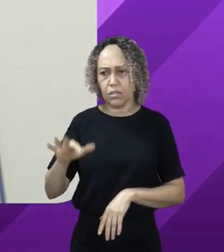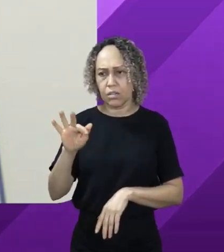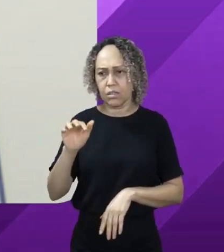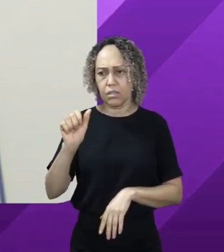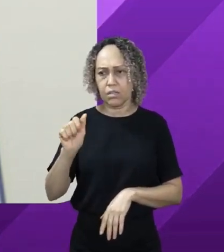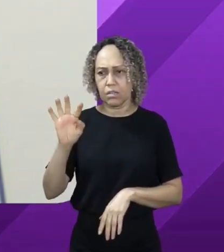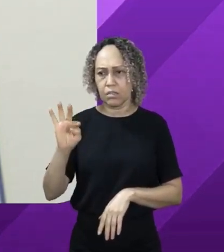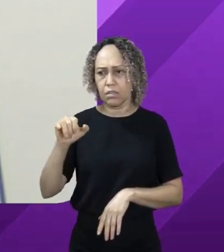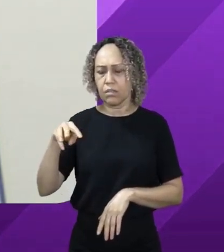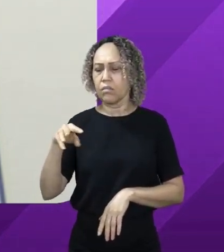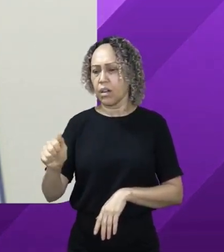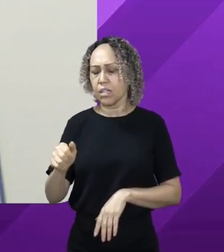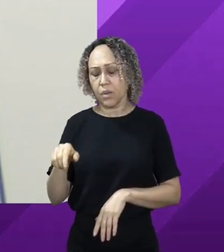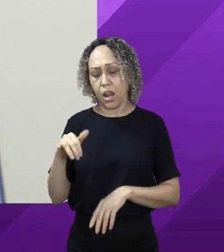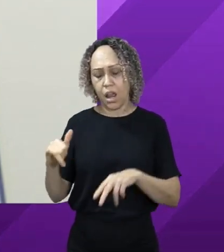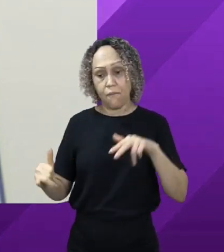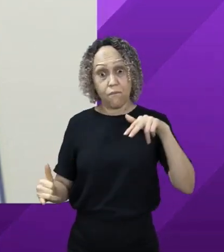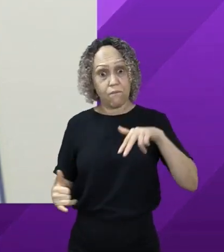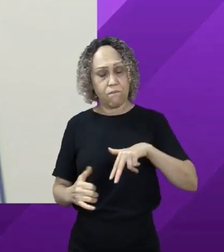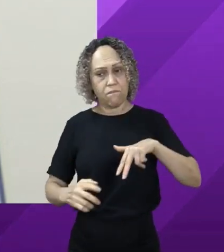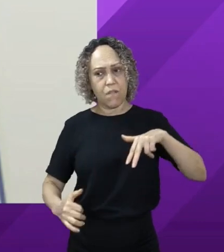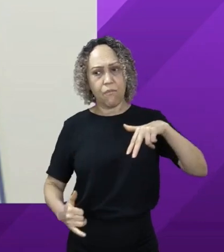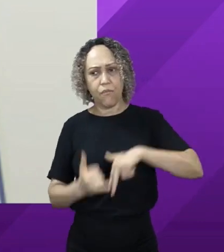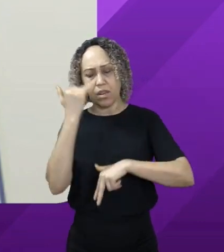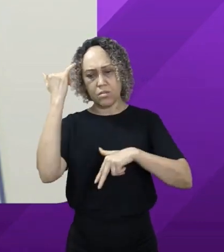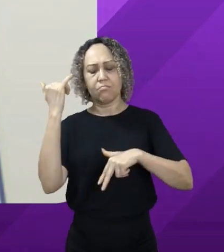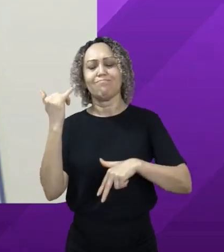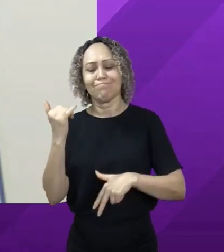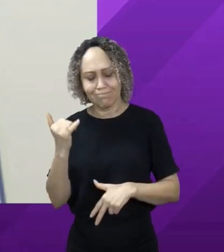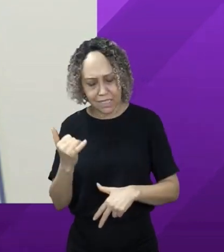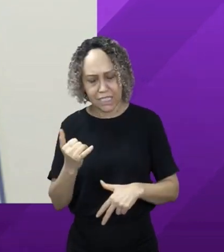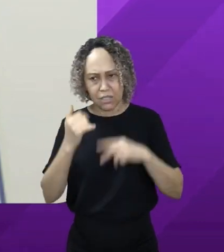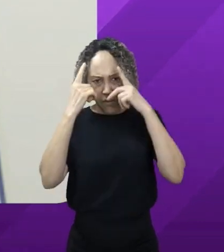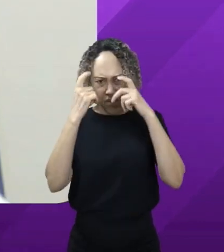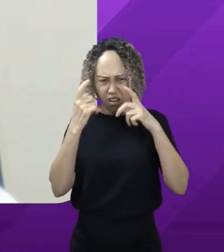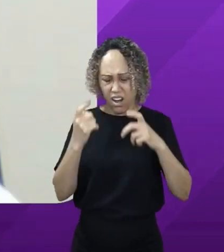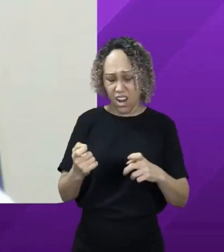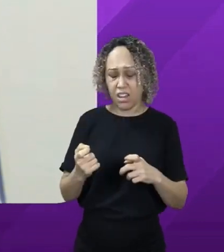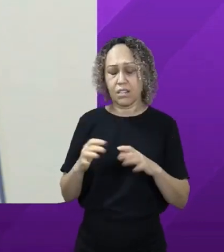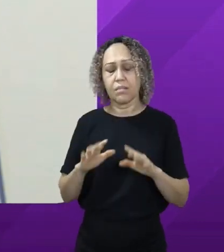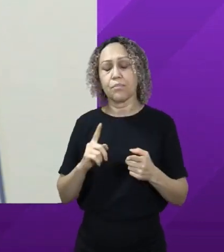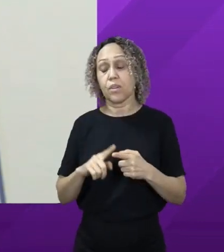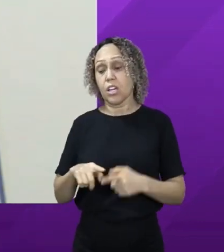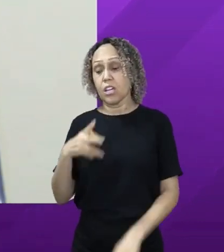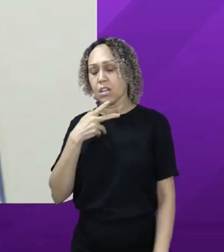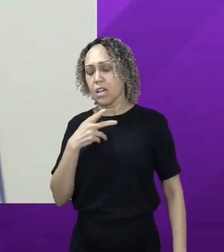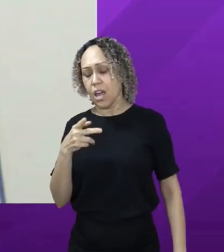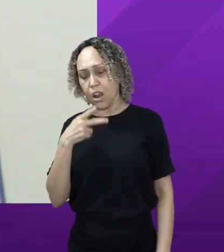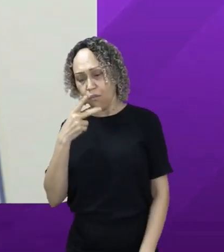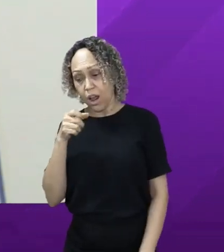de uma violência muito forte em tudo, né, no estilo dela falar, no estilo dela se